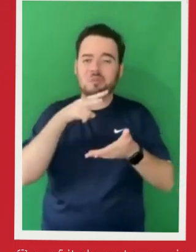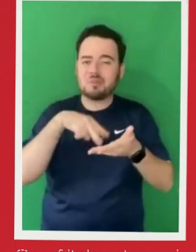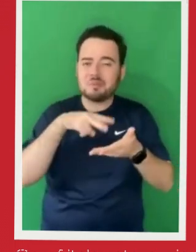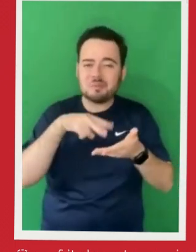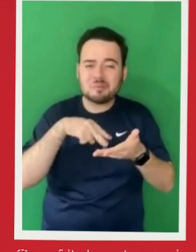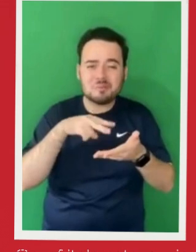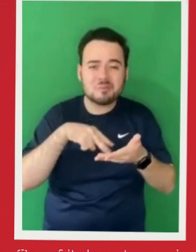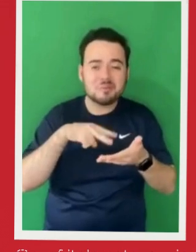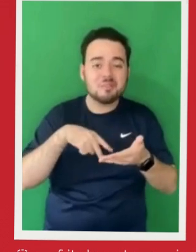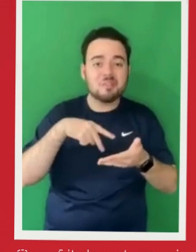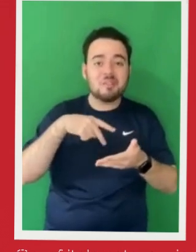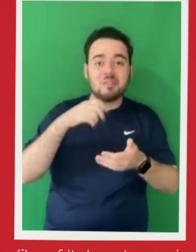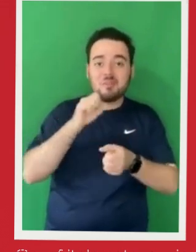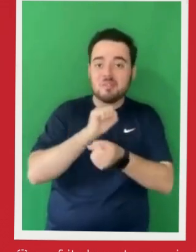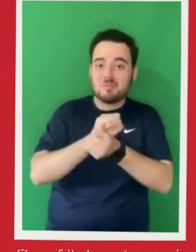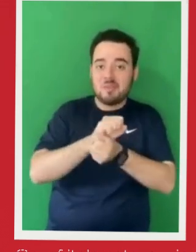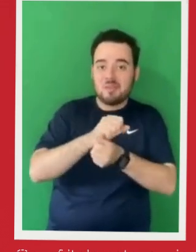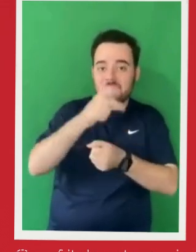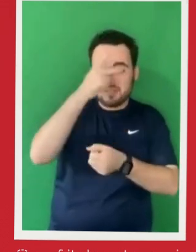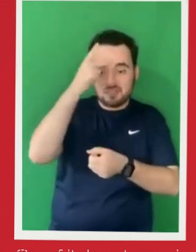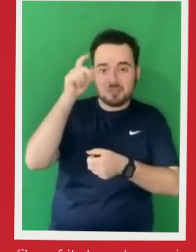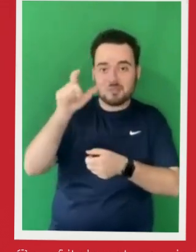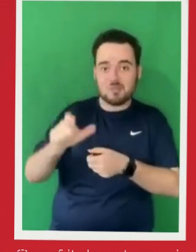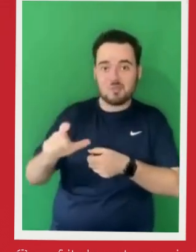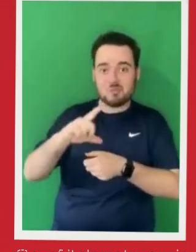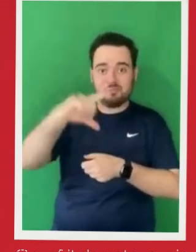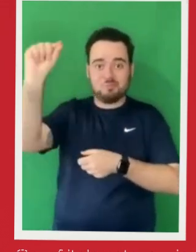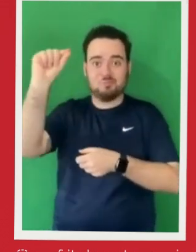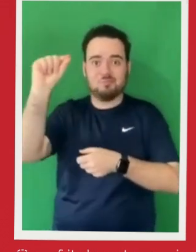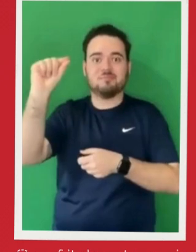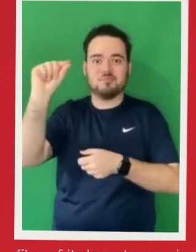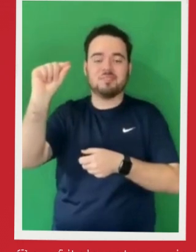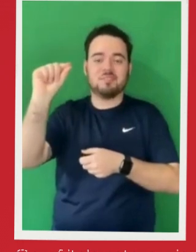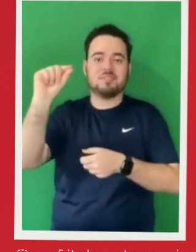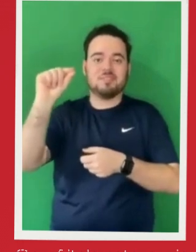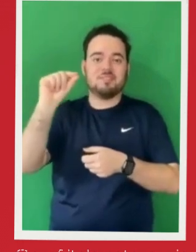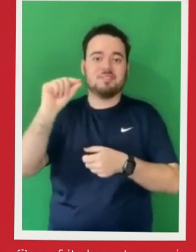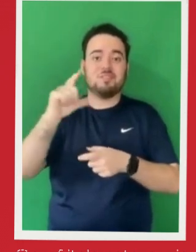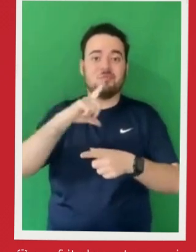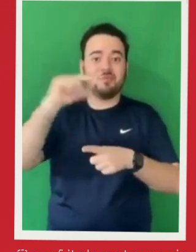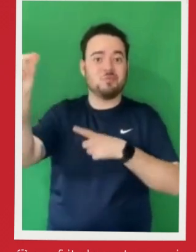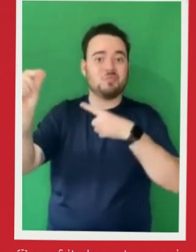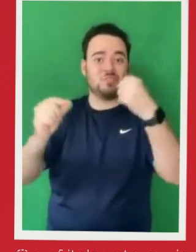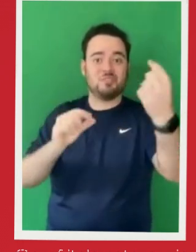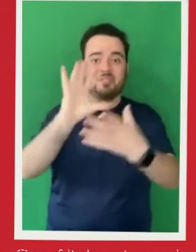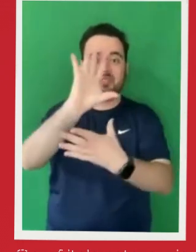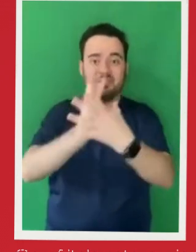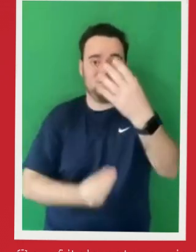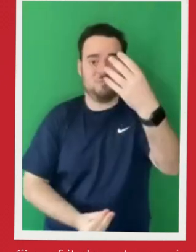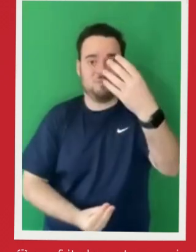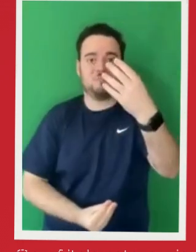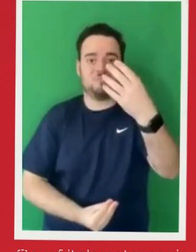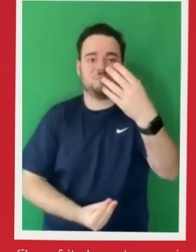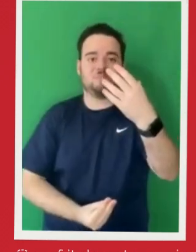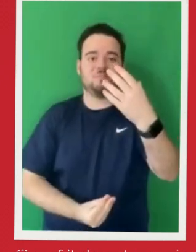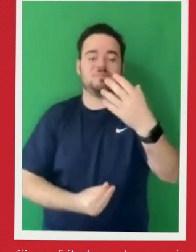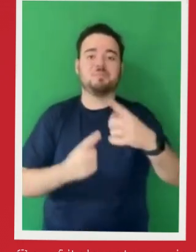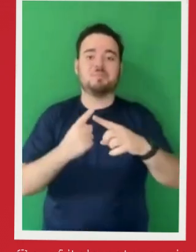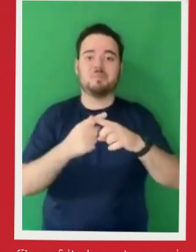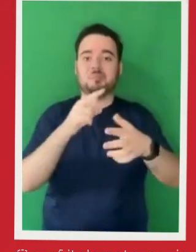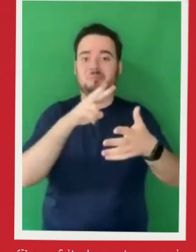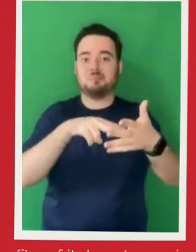que hoje foi muita leitura, eu espero que as pessoas não tenham fugido, a gente está com 400 pessoas, que elas não tenham